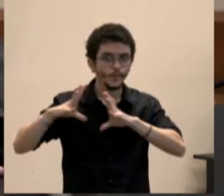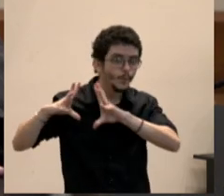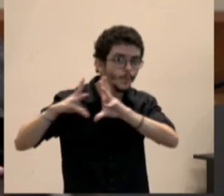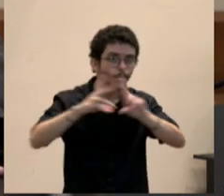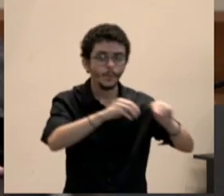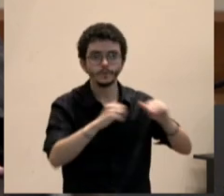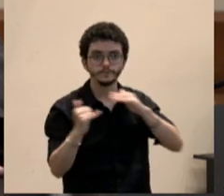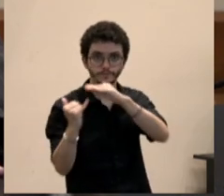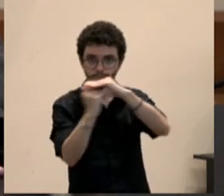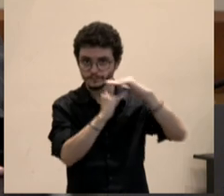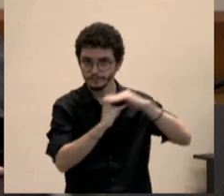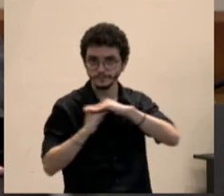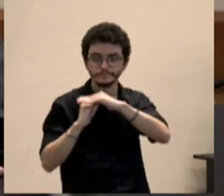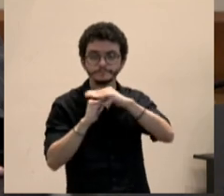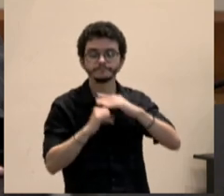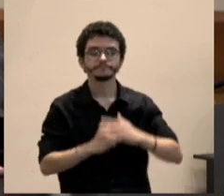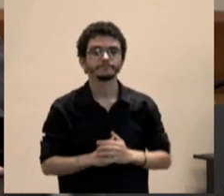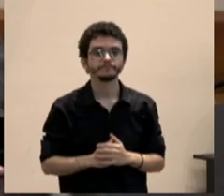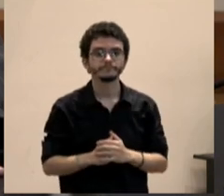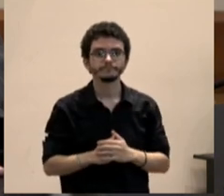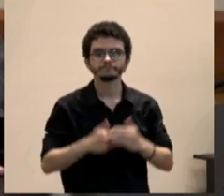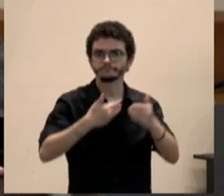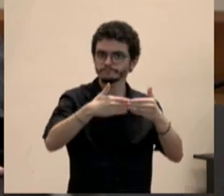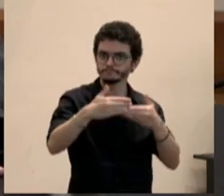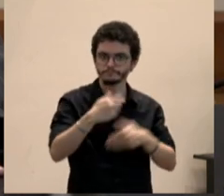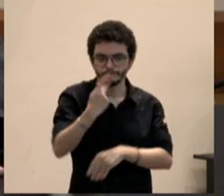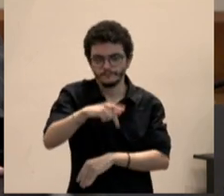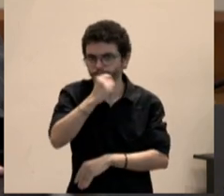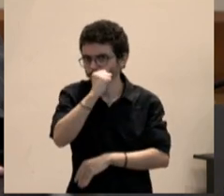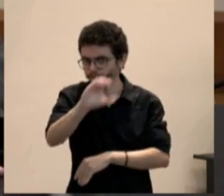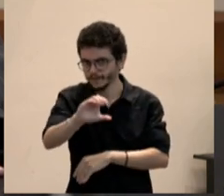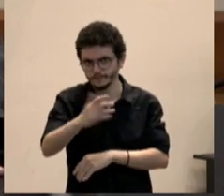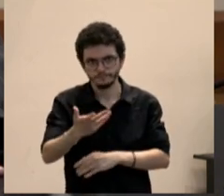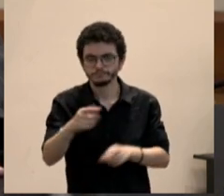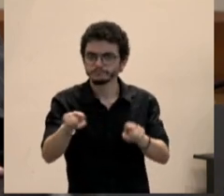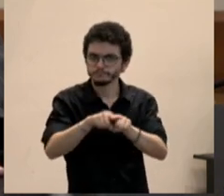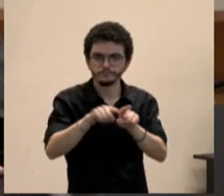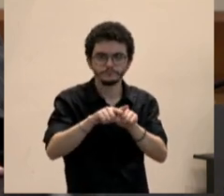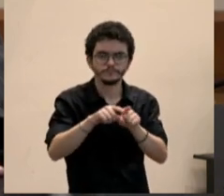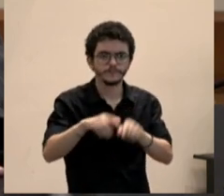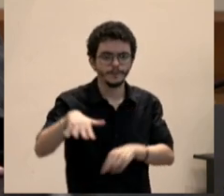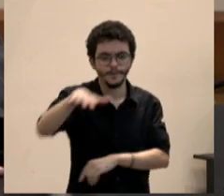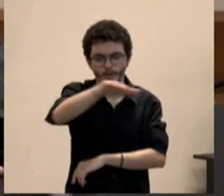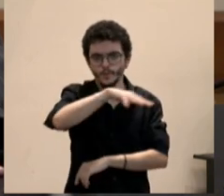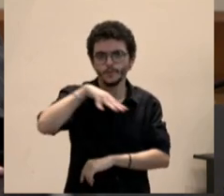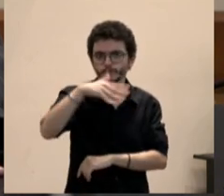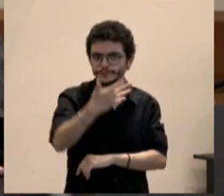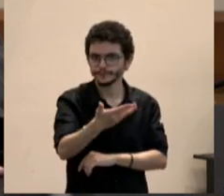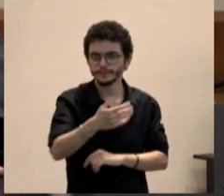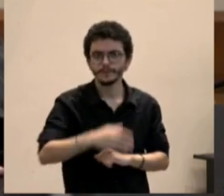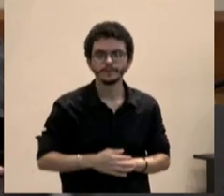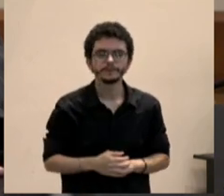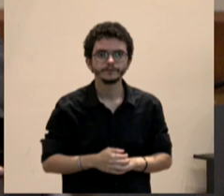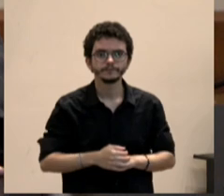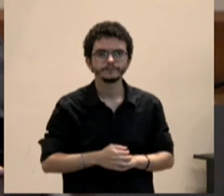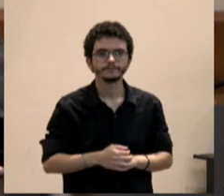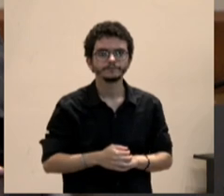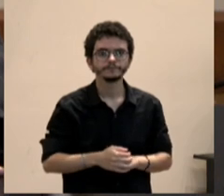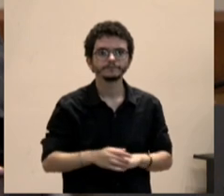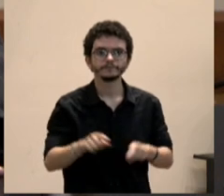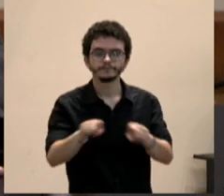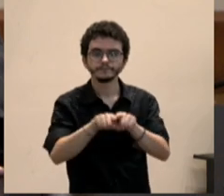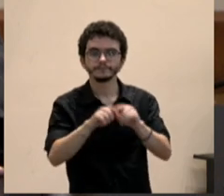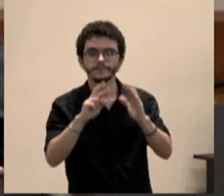institutos federais, tanto de Santa Catarina como catarinense. Em nome do